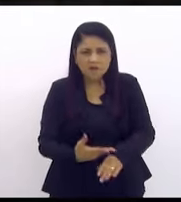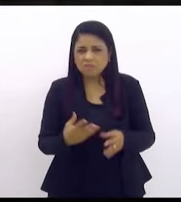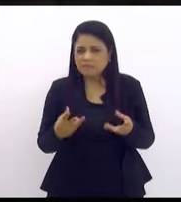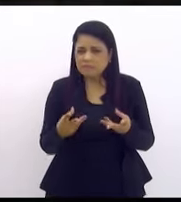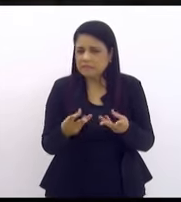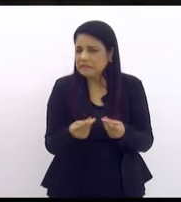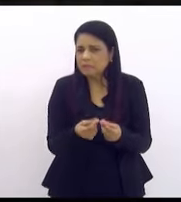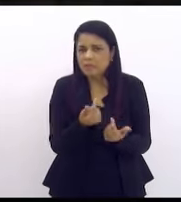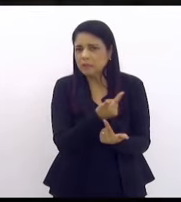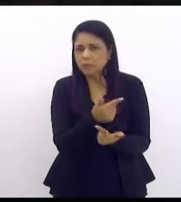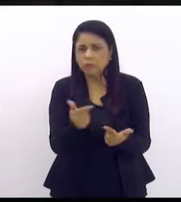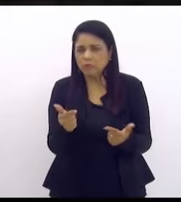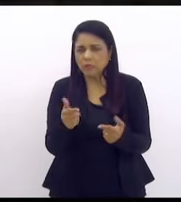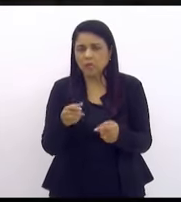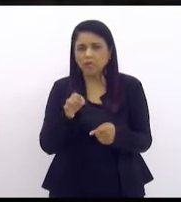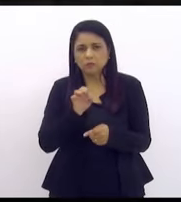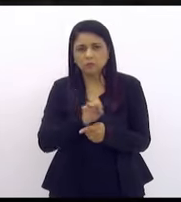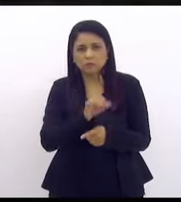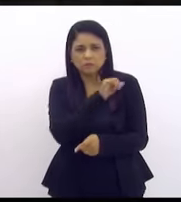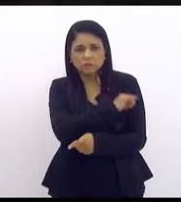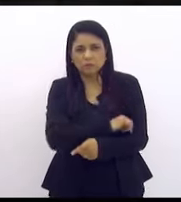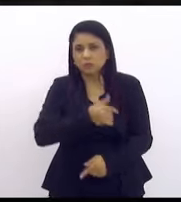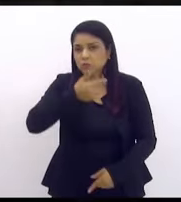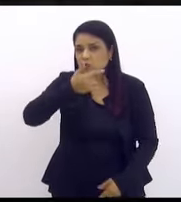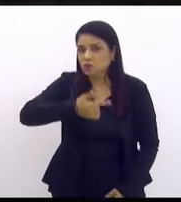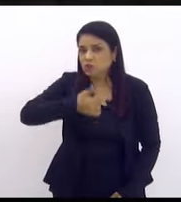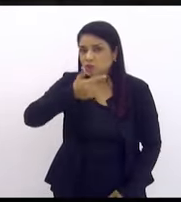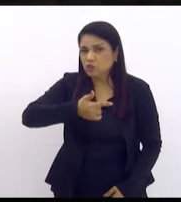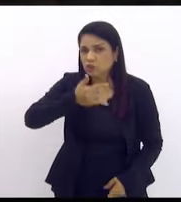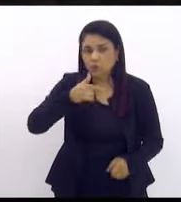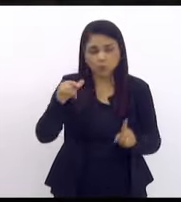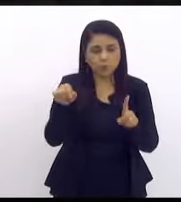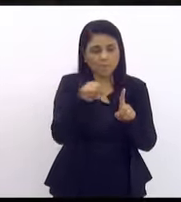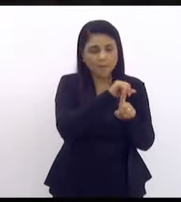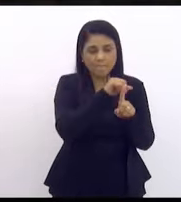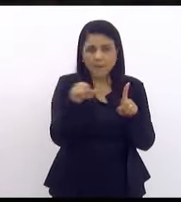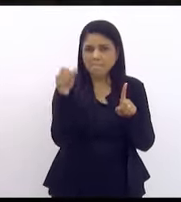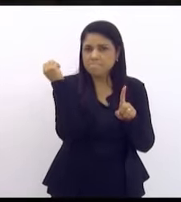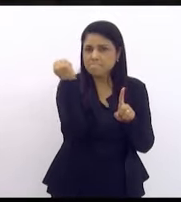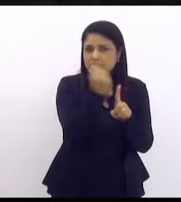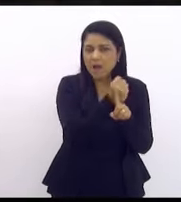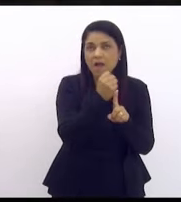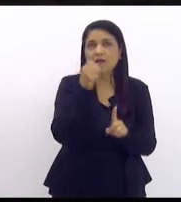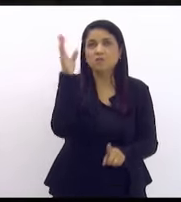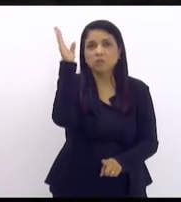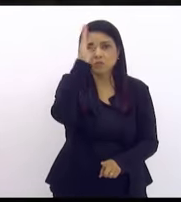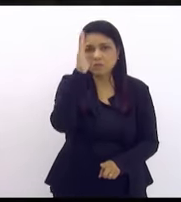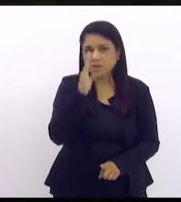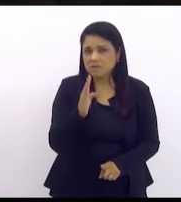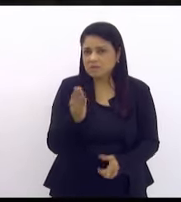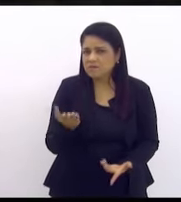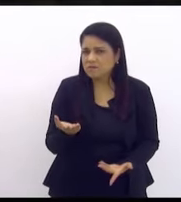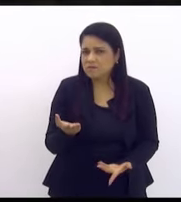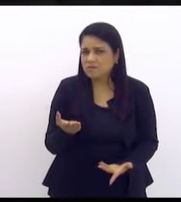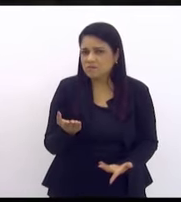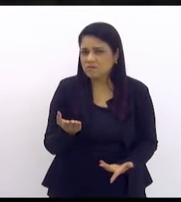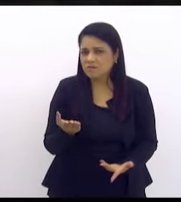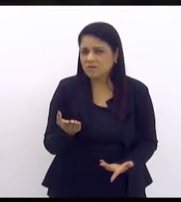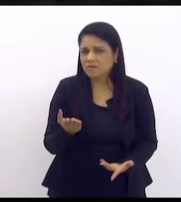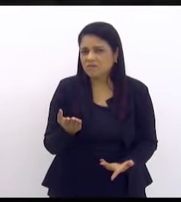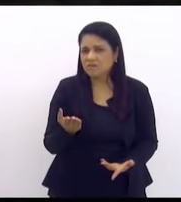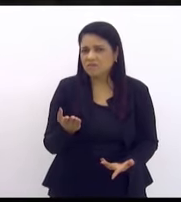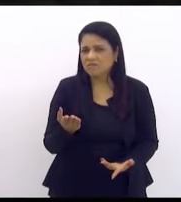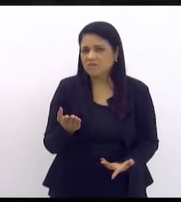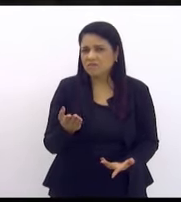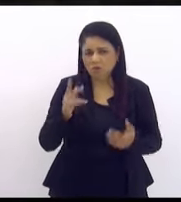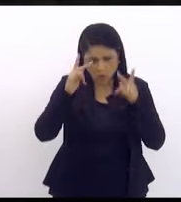de um estado que tem o segundo maior índice de feminicídio do Brasil. Isso é cruel, é